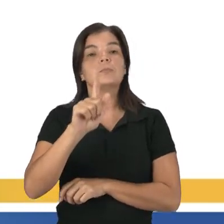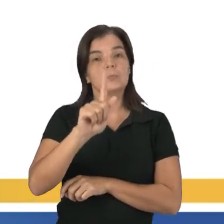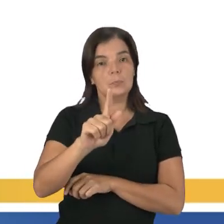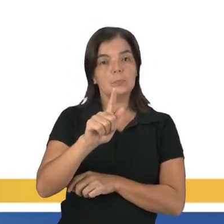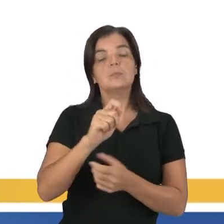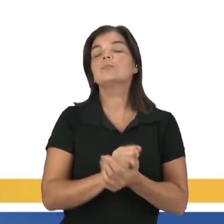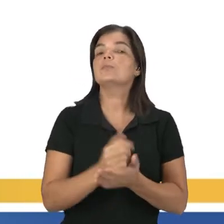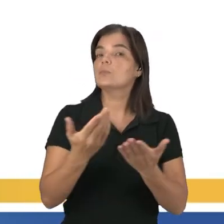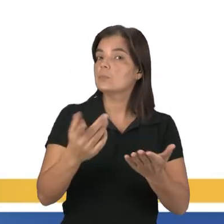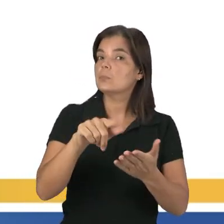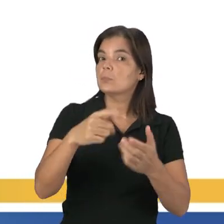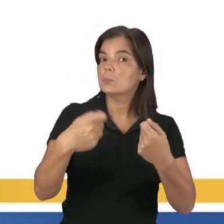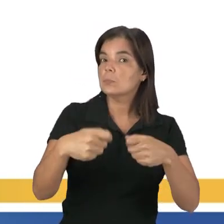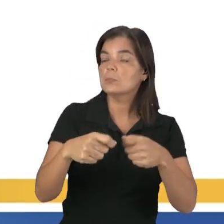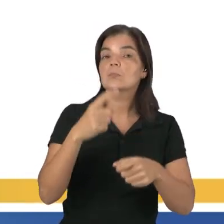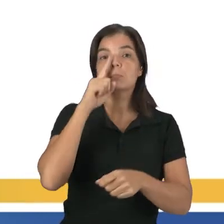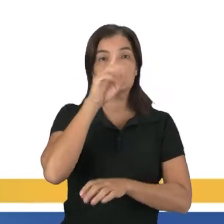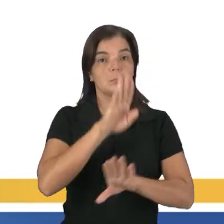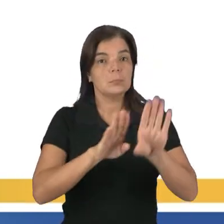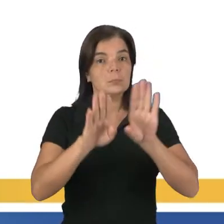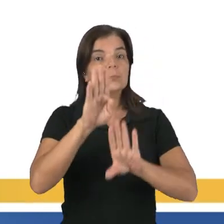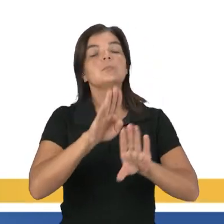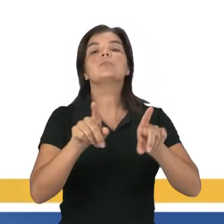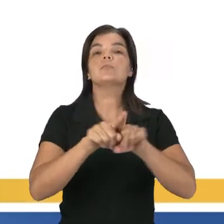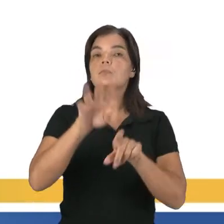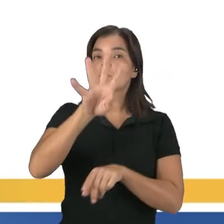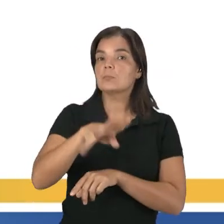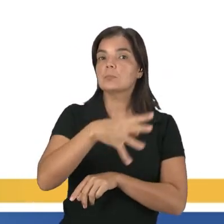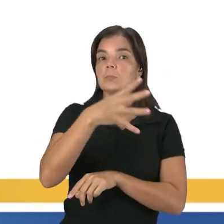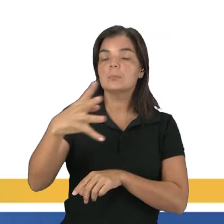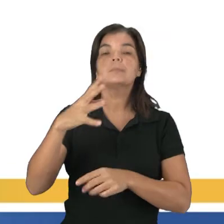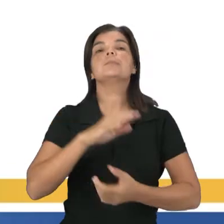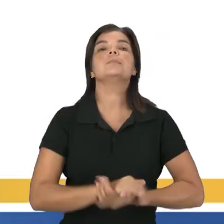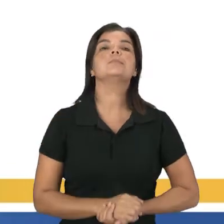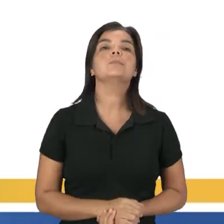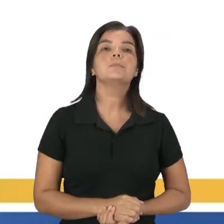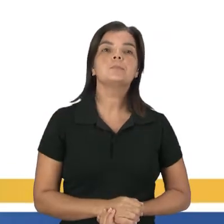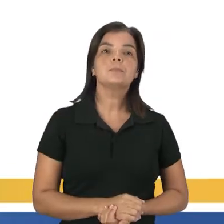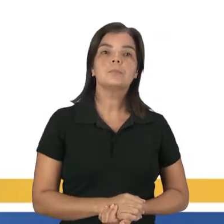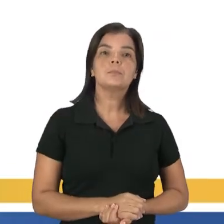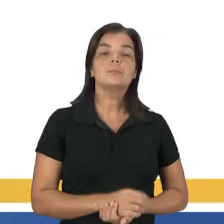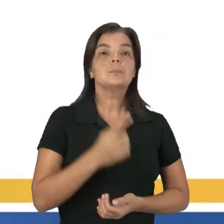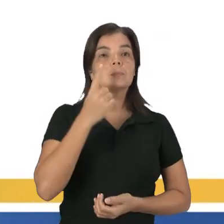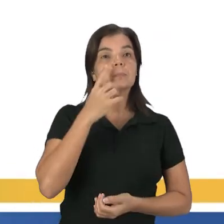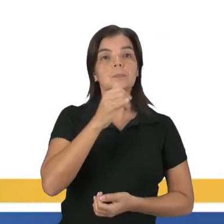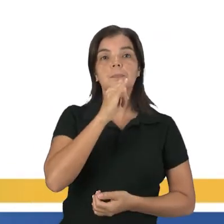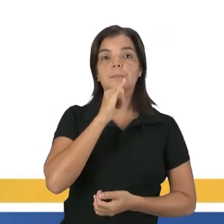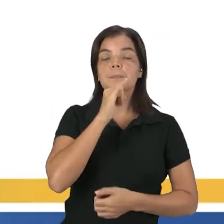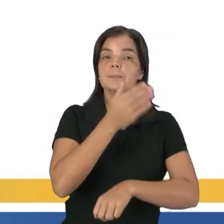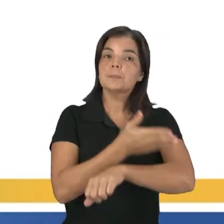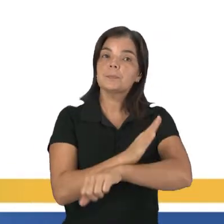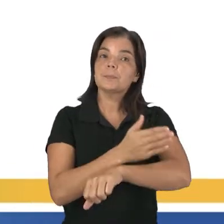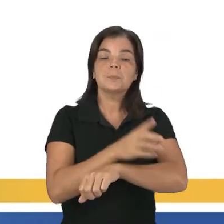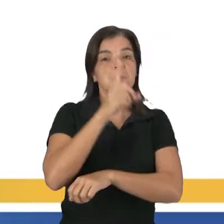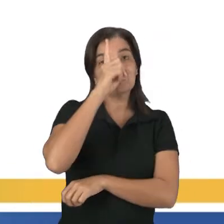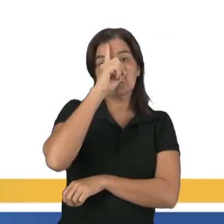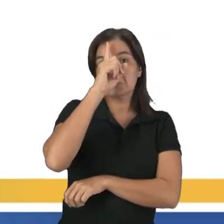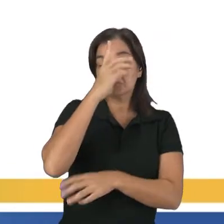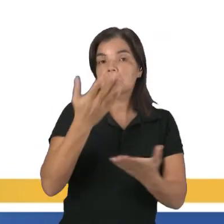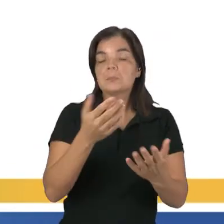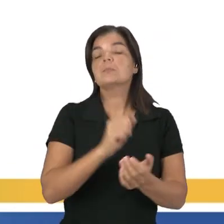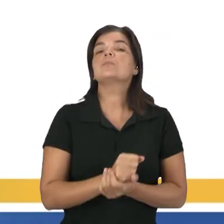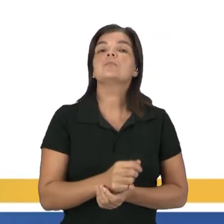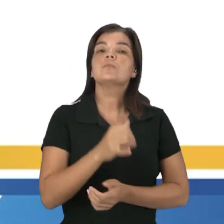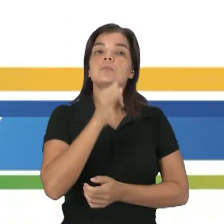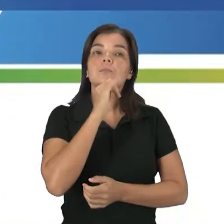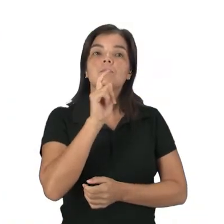grama. Então, é necessário que você tenha cuidado em relação a essa tabela da massa. Tá ok? É até um exemplo prático do dia a dia, né? Vimos aqui